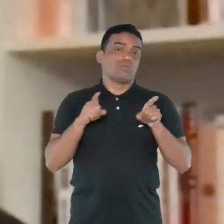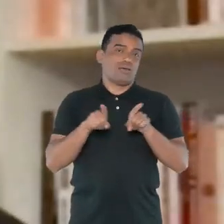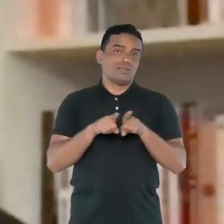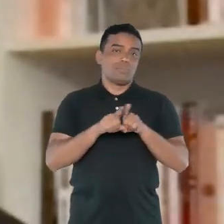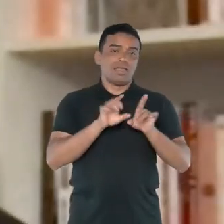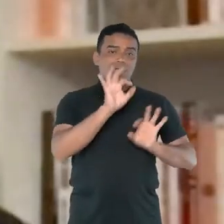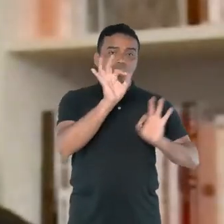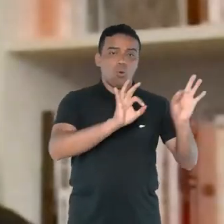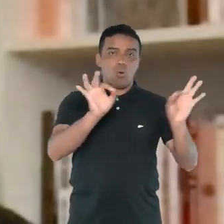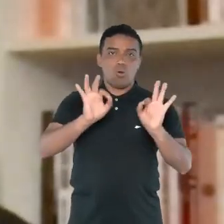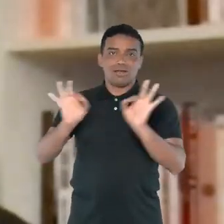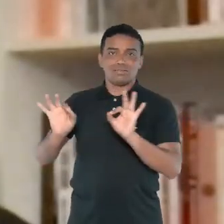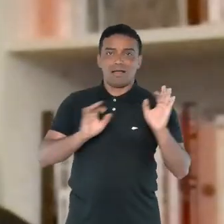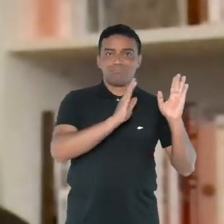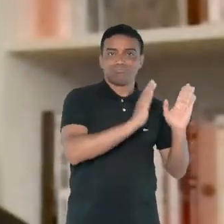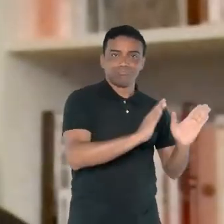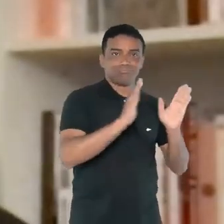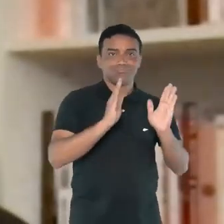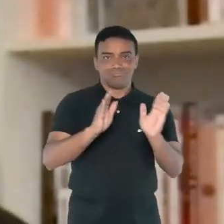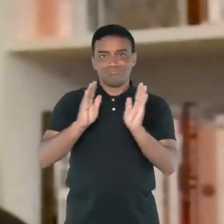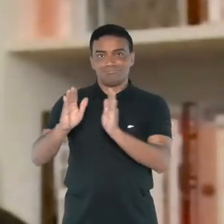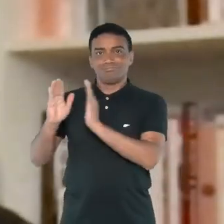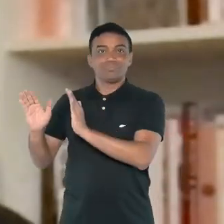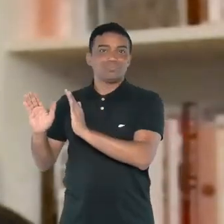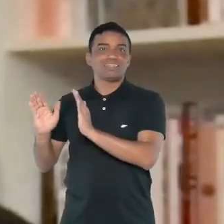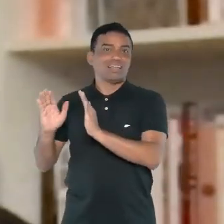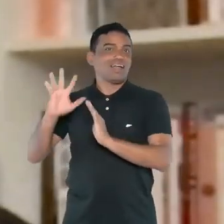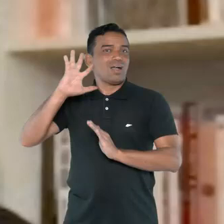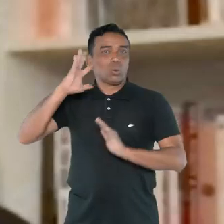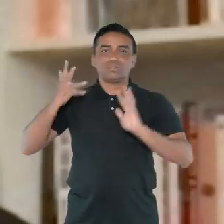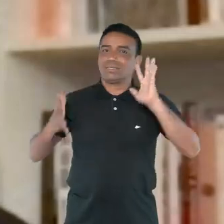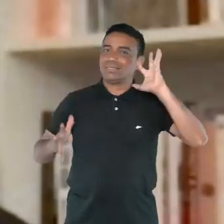a organizar certos